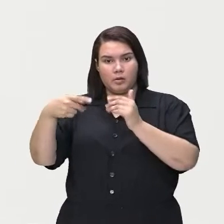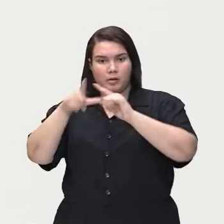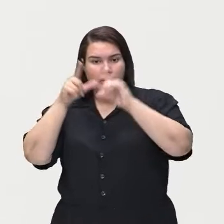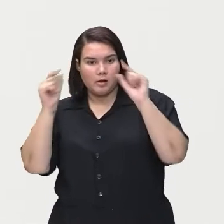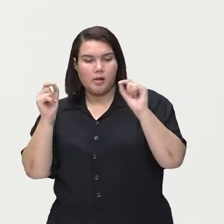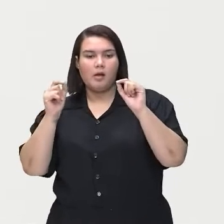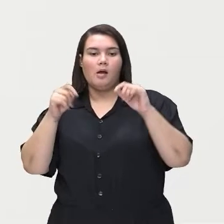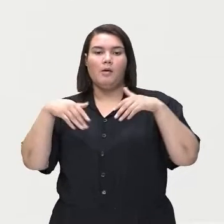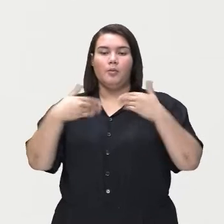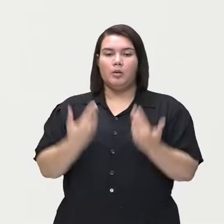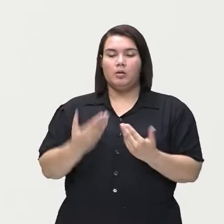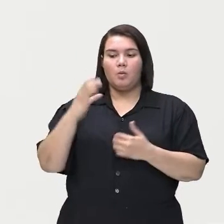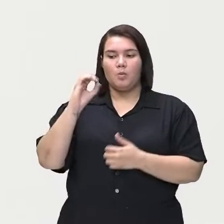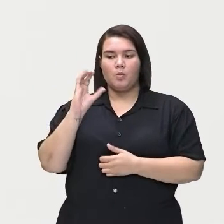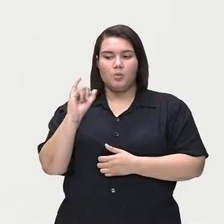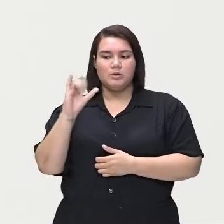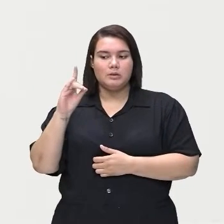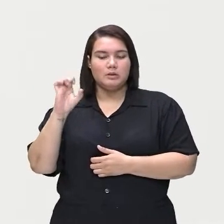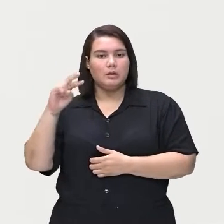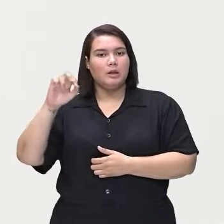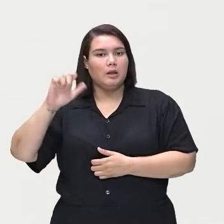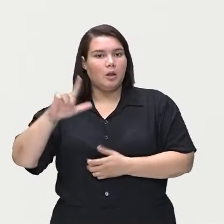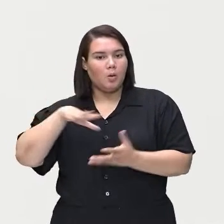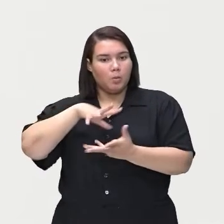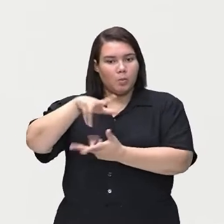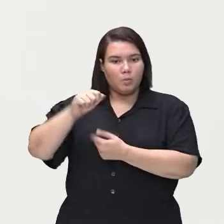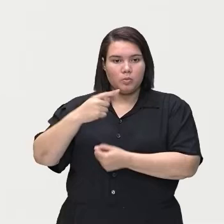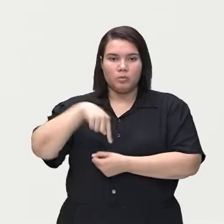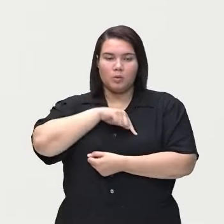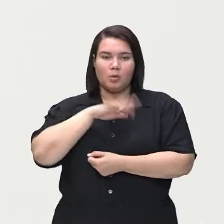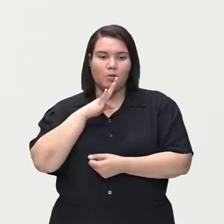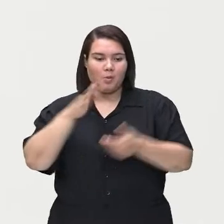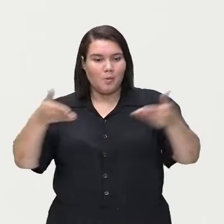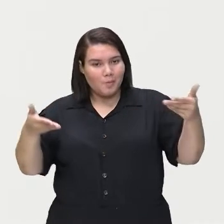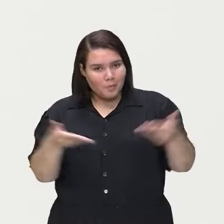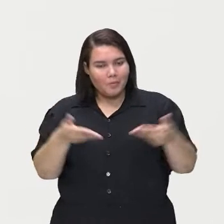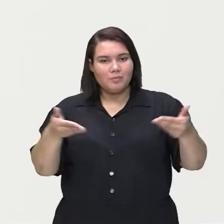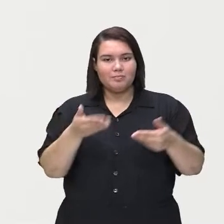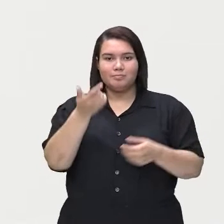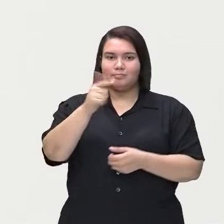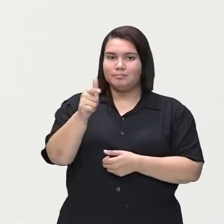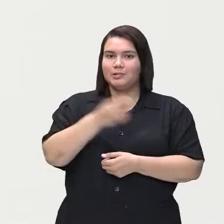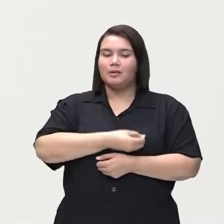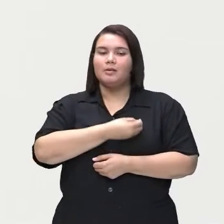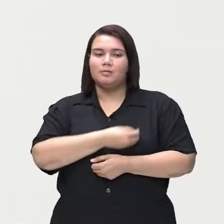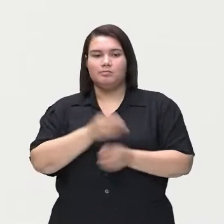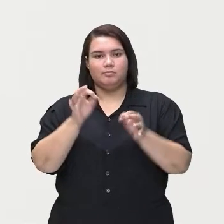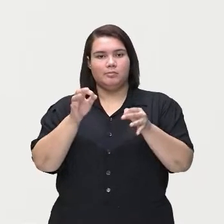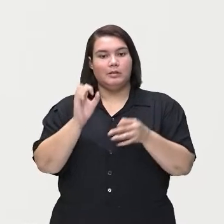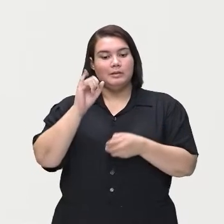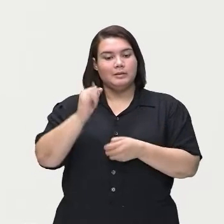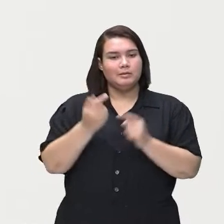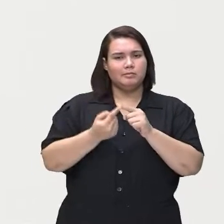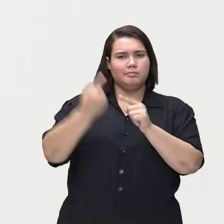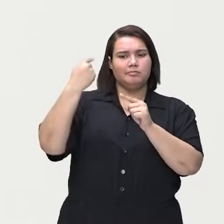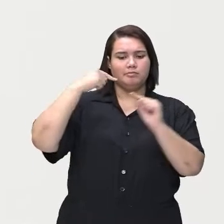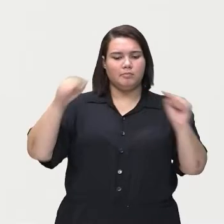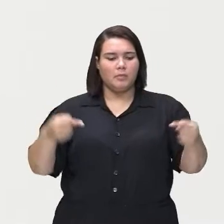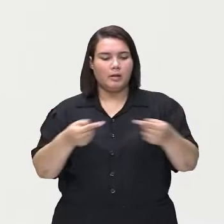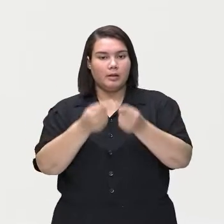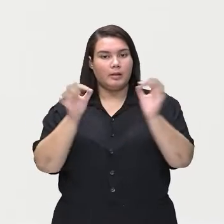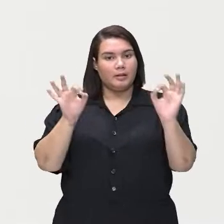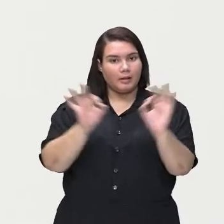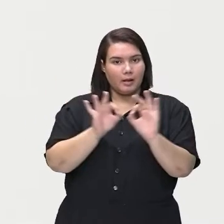mundo ocidental como o conhecemos hoje não existiria. Exatamente. Se não